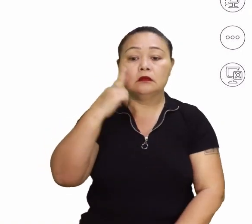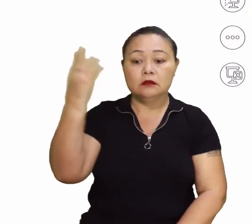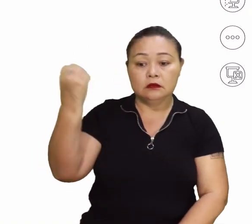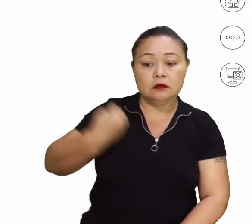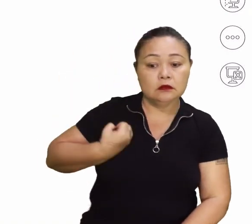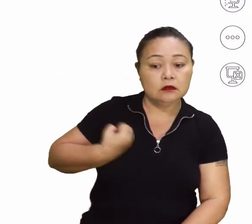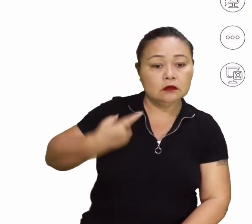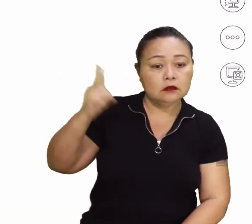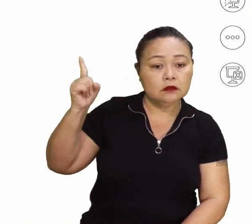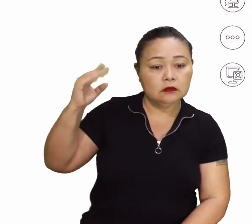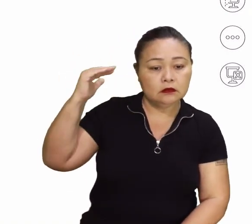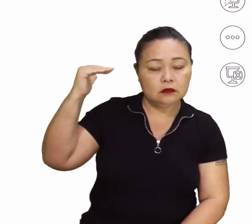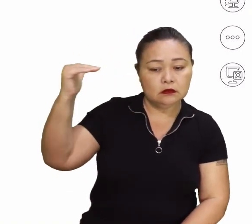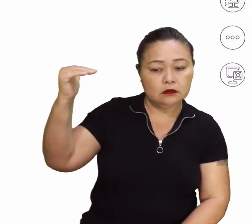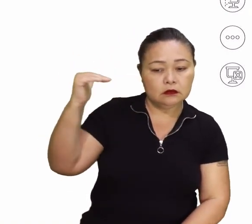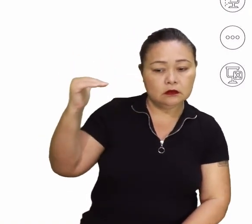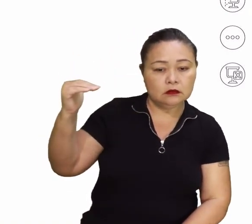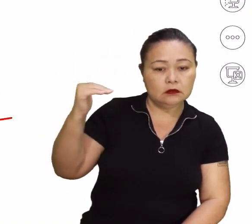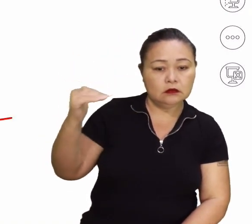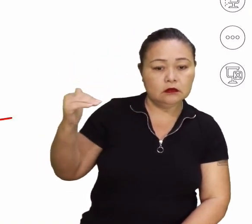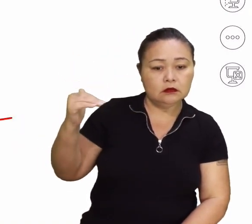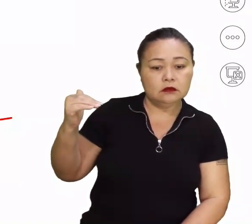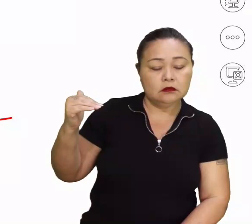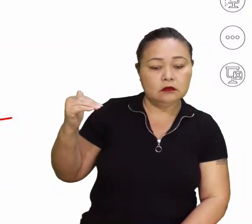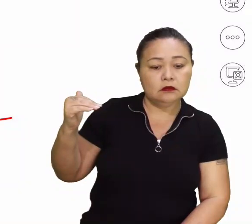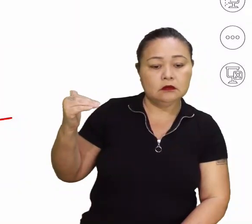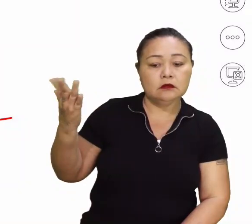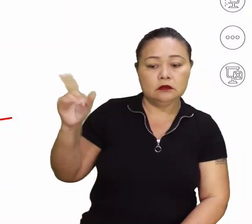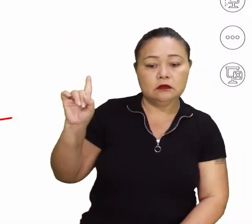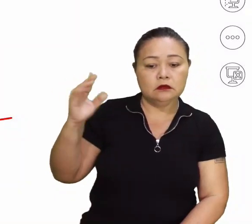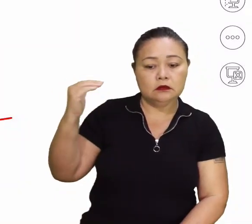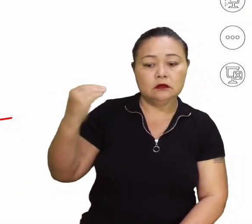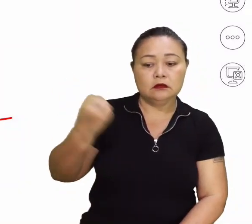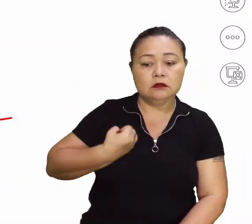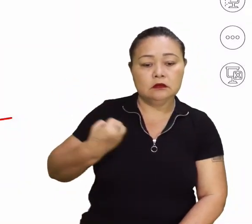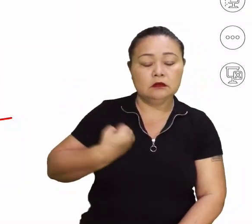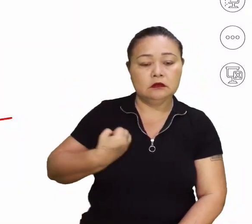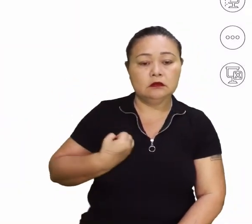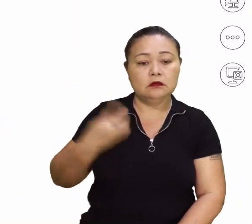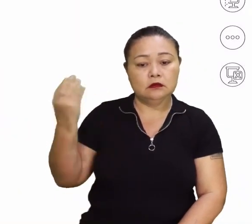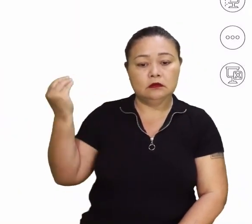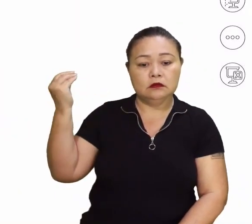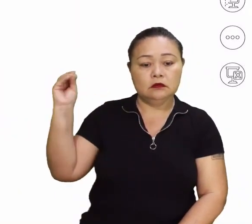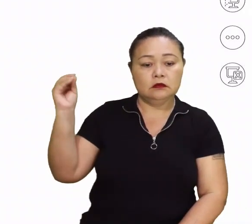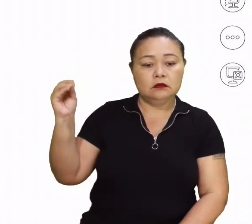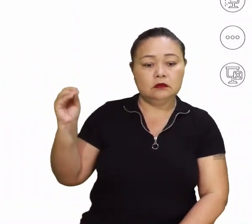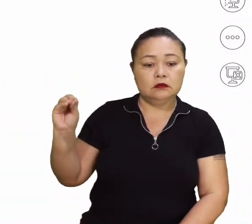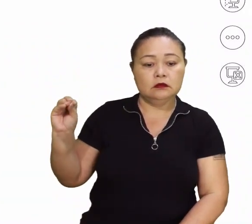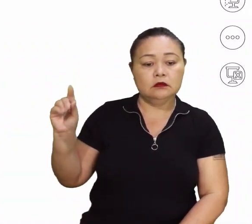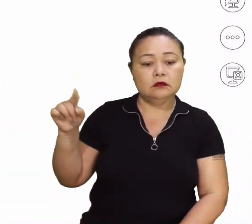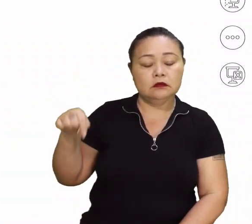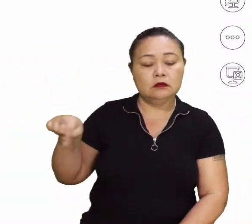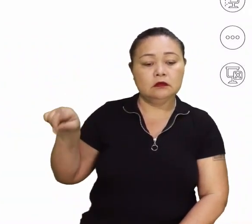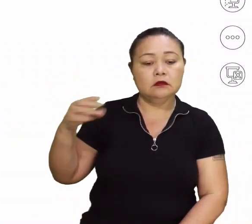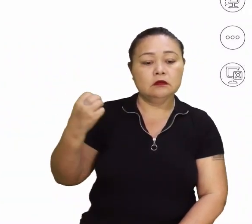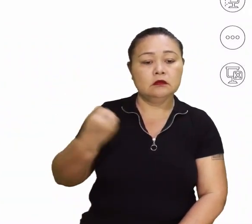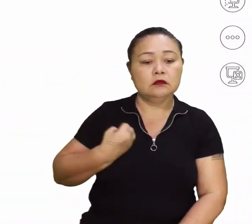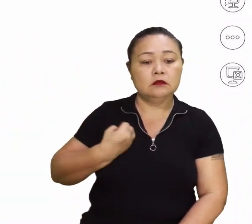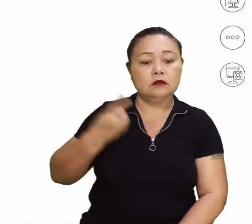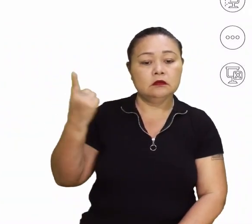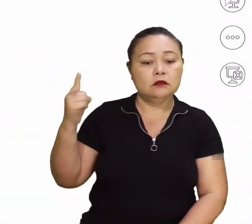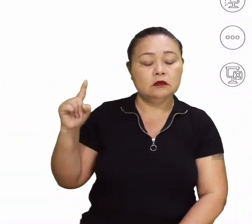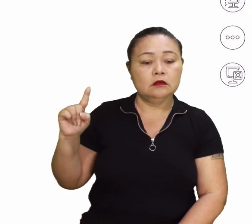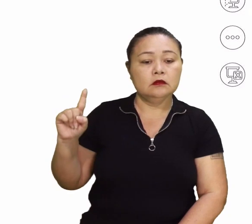números. Você volta aqui no mapa, você vê os números e depois você vê o número